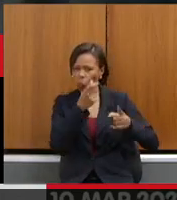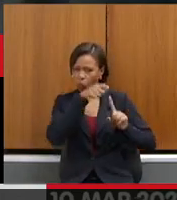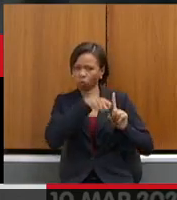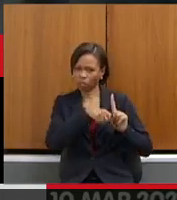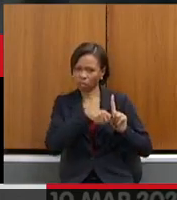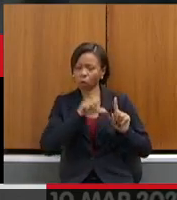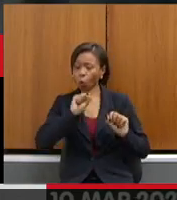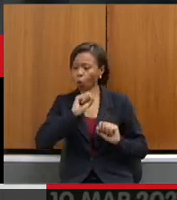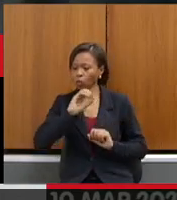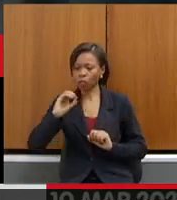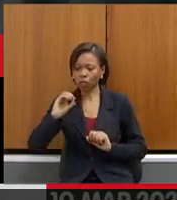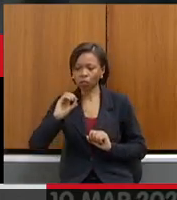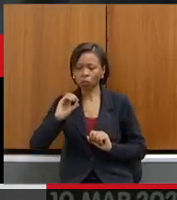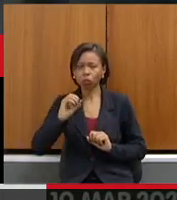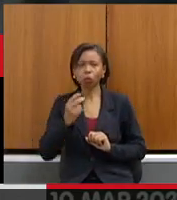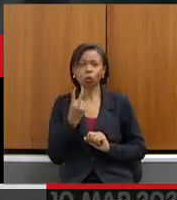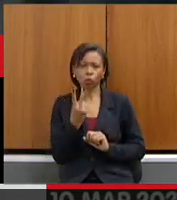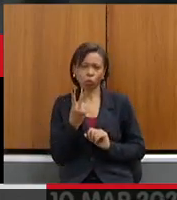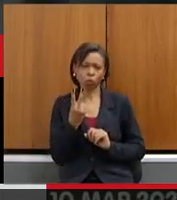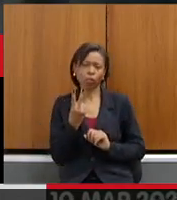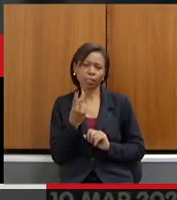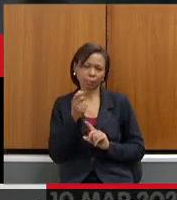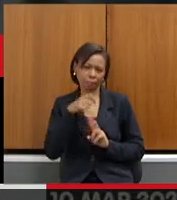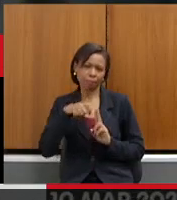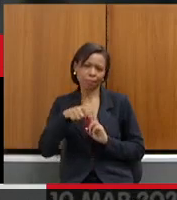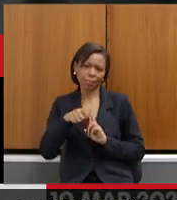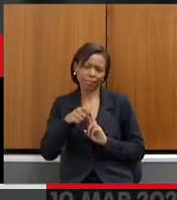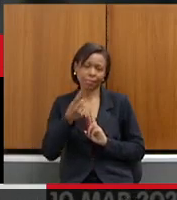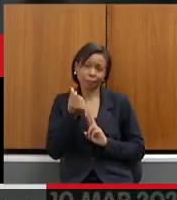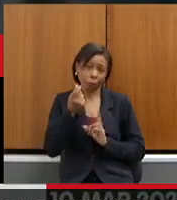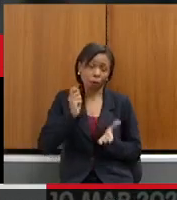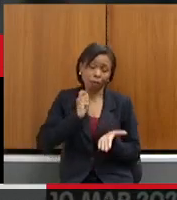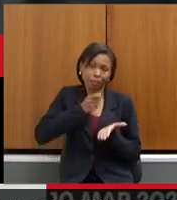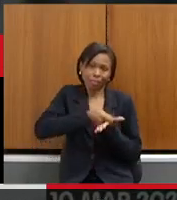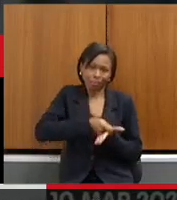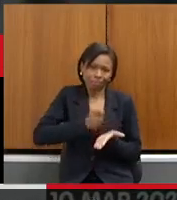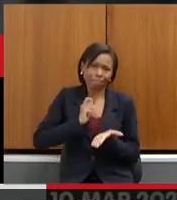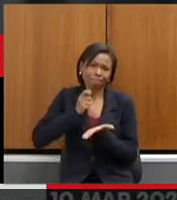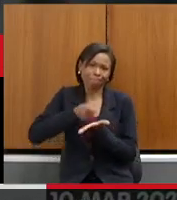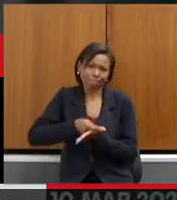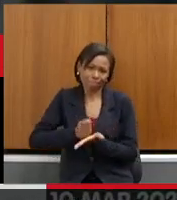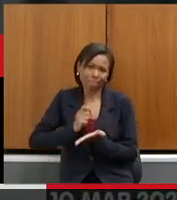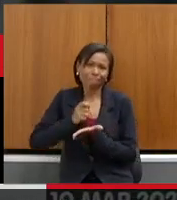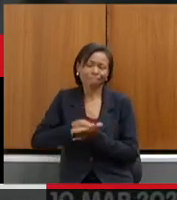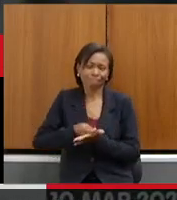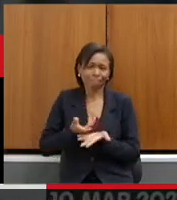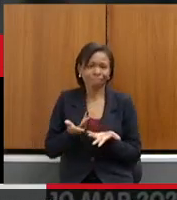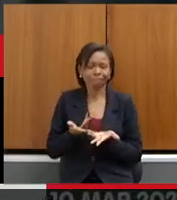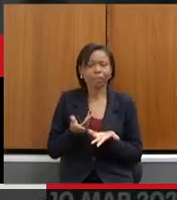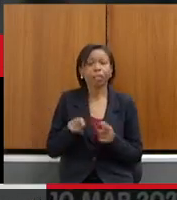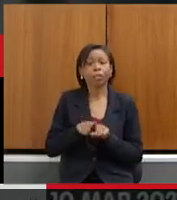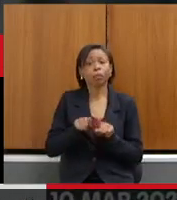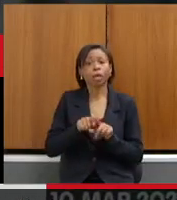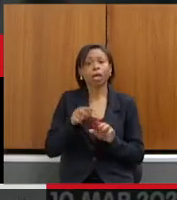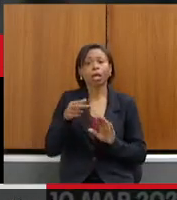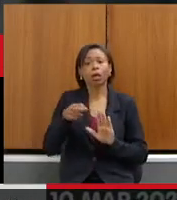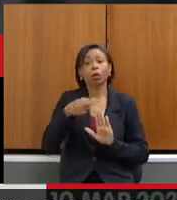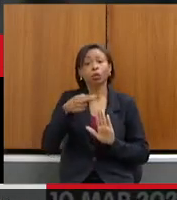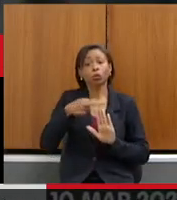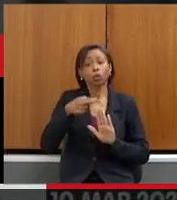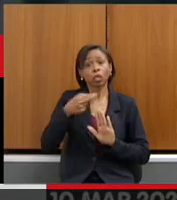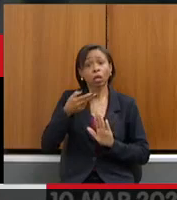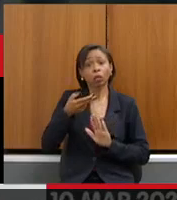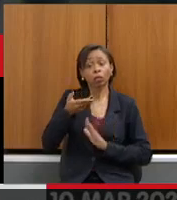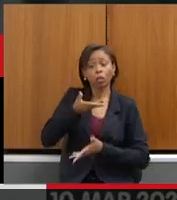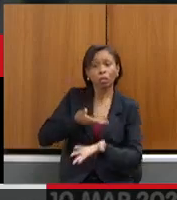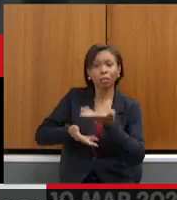2 meses os valores que nós estamos arcando Além disso nós devemos fazer uma resolução de transferência